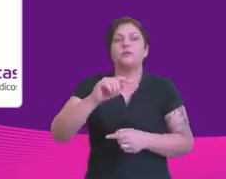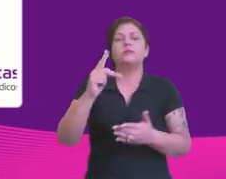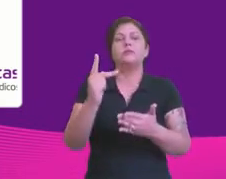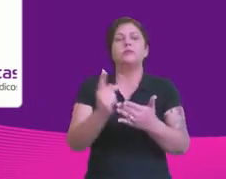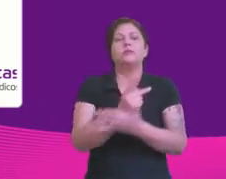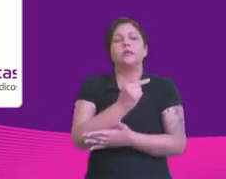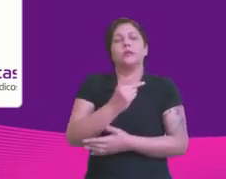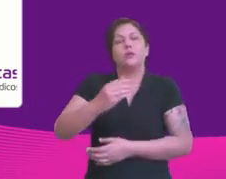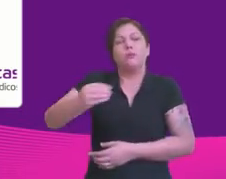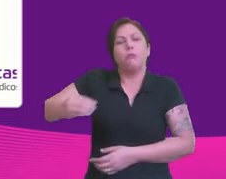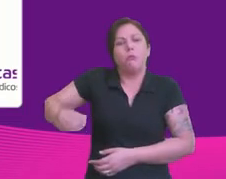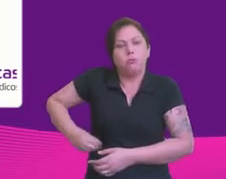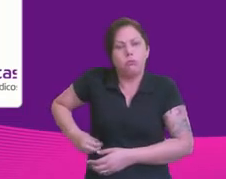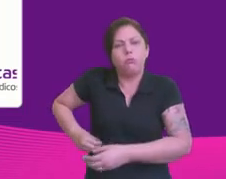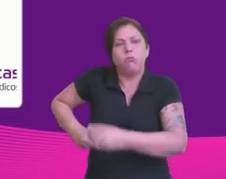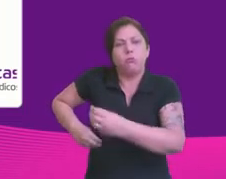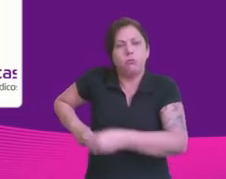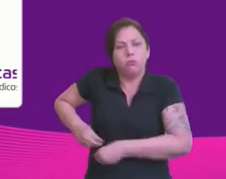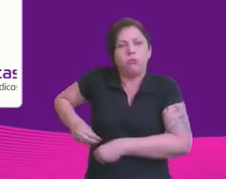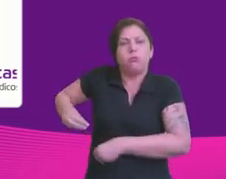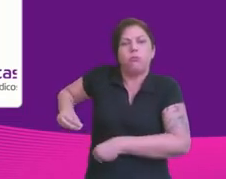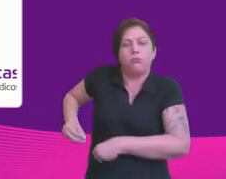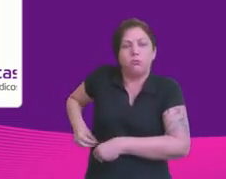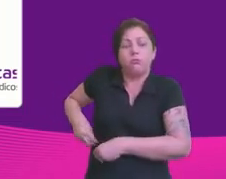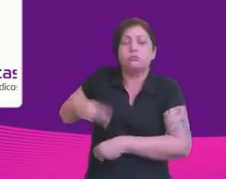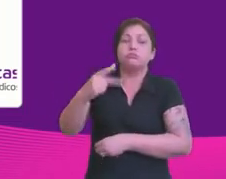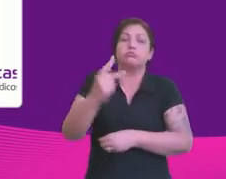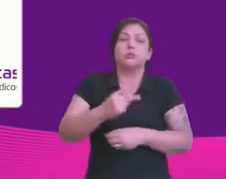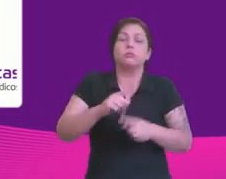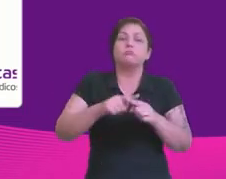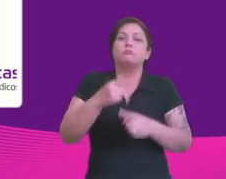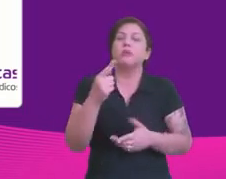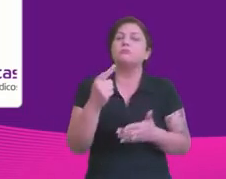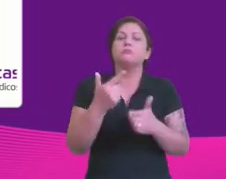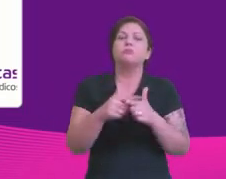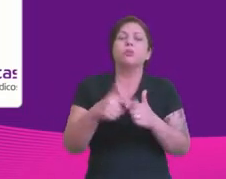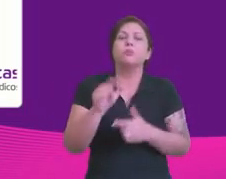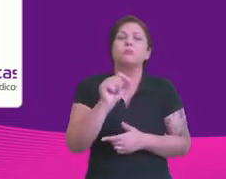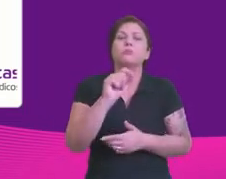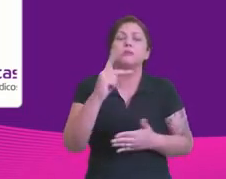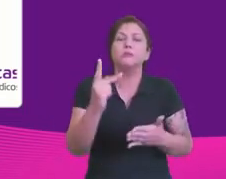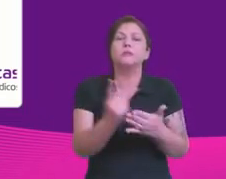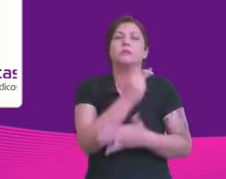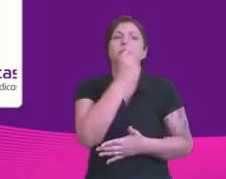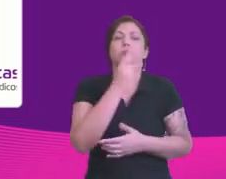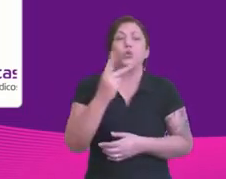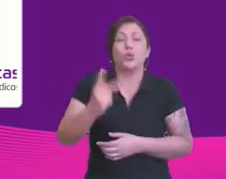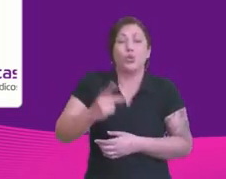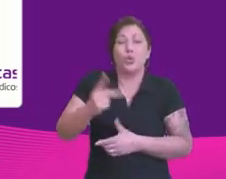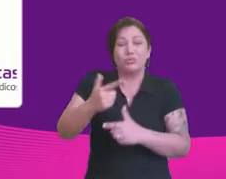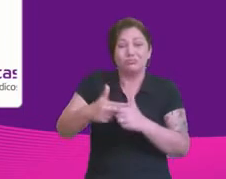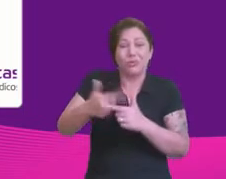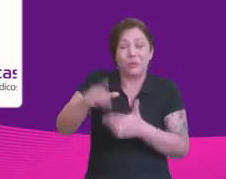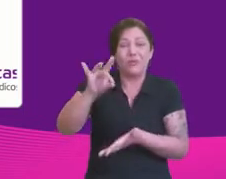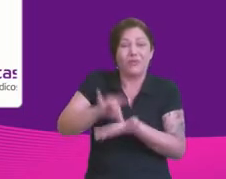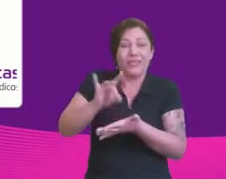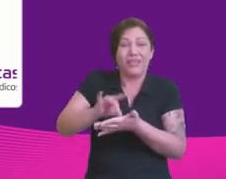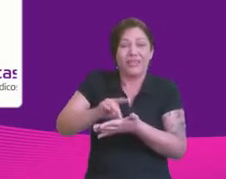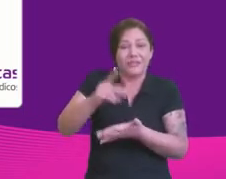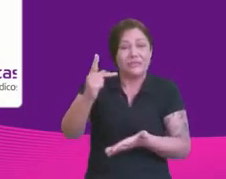que eram, na verdade, hemangiomas, cistos hepáticos, mas, na verdade, apenas essas 2 lesões. A